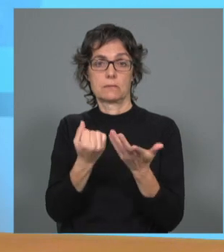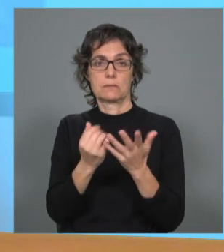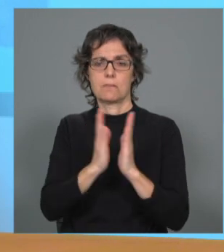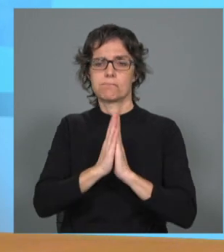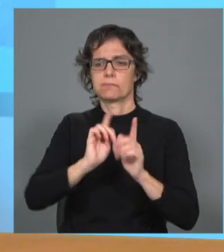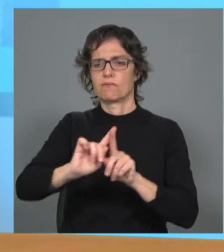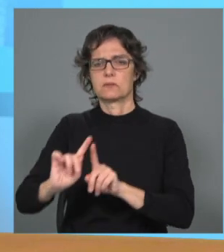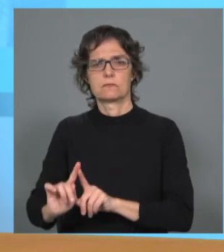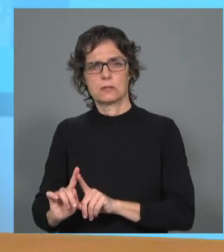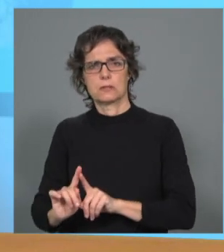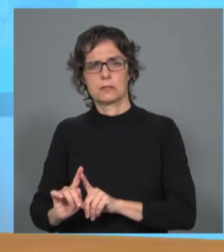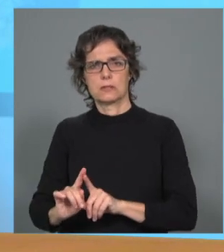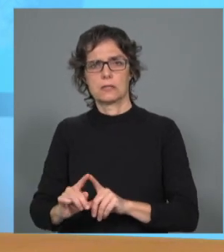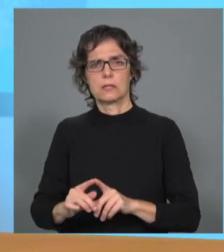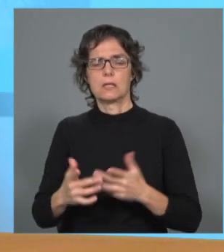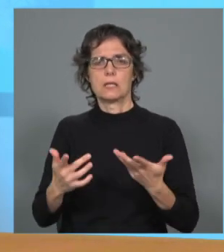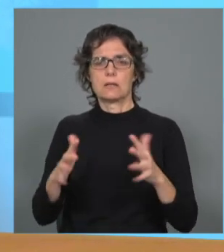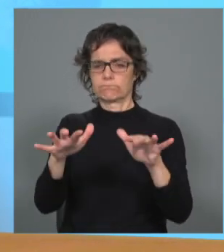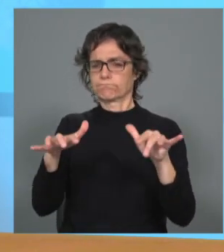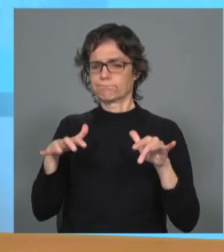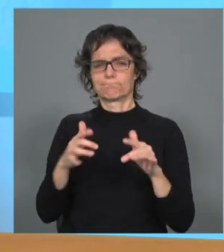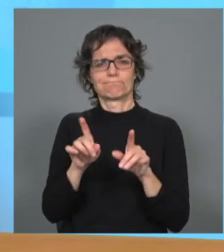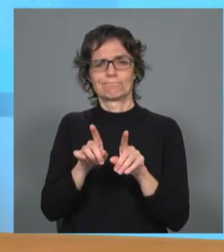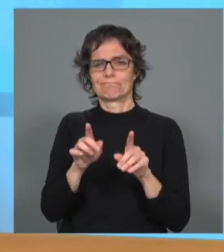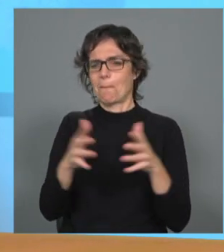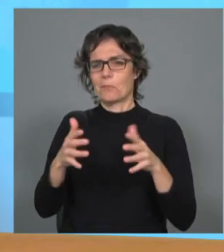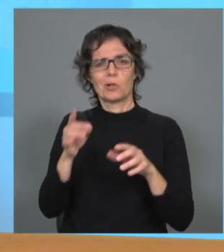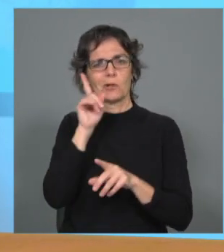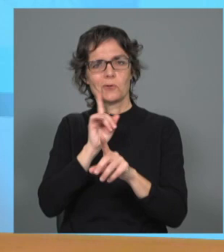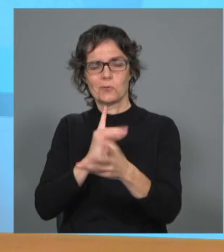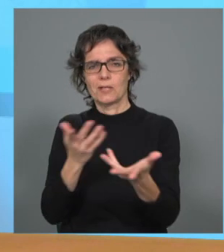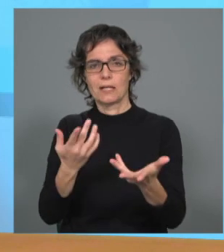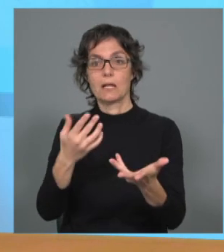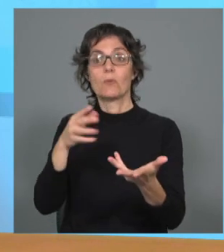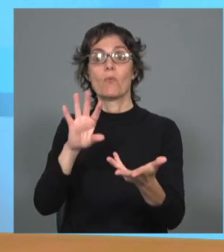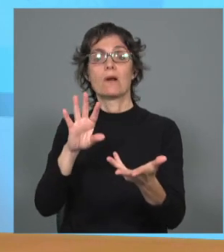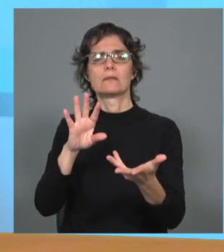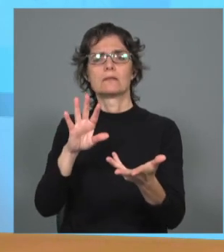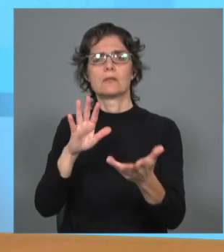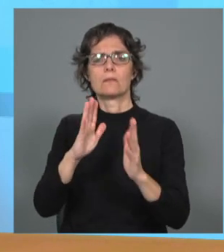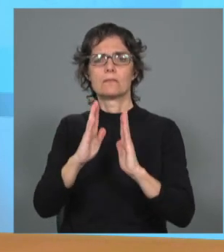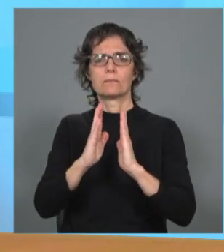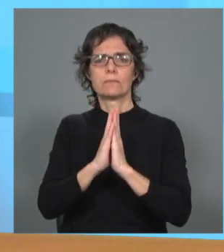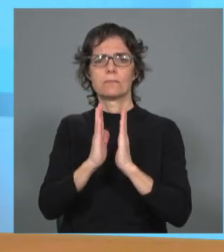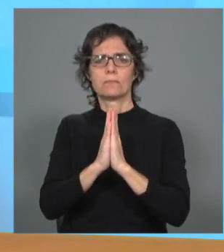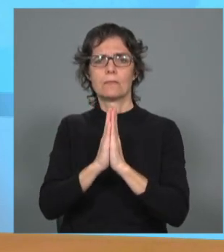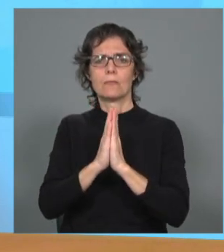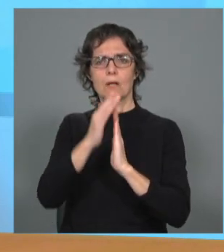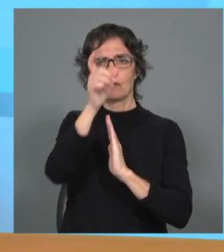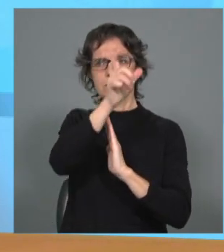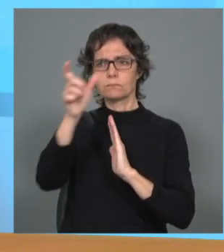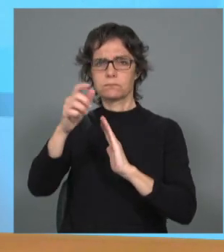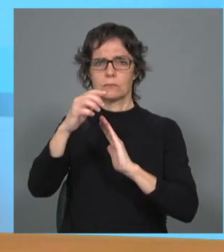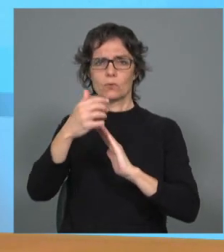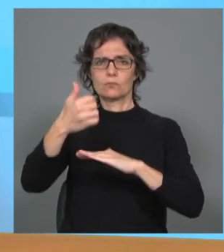a maior parte são mulheres, e quando olhamos para o serviço em Igreja, efetivamente ele é sobretudo